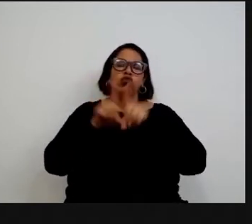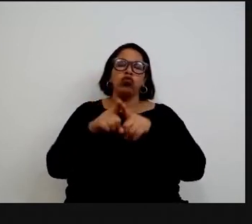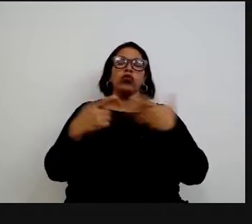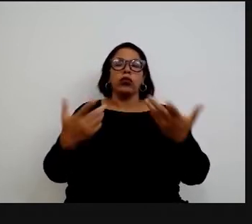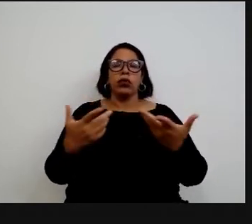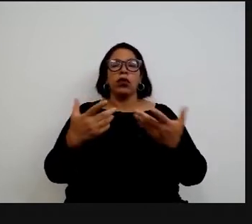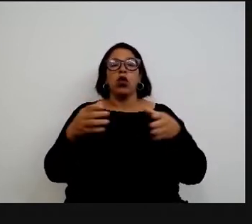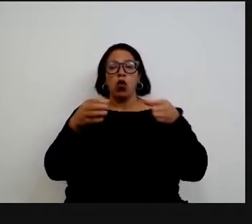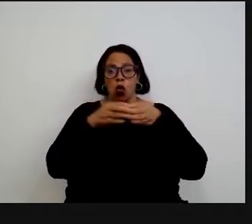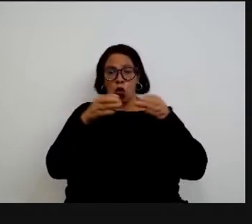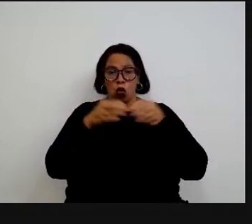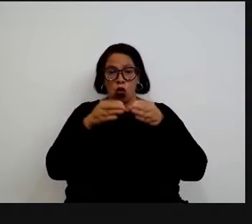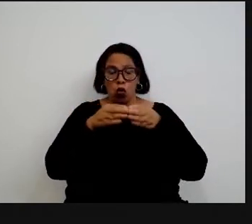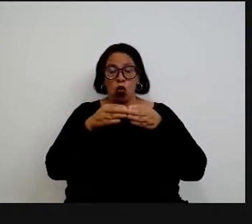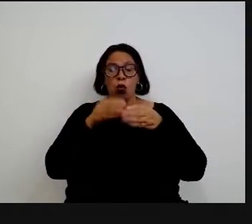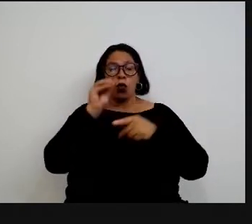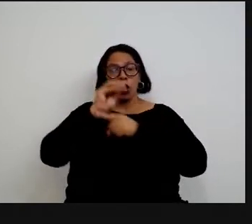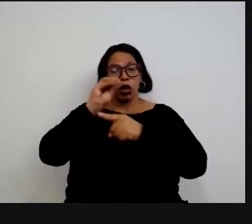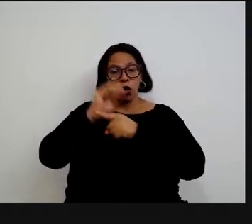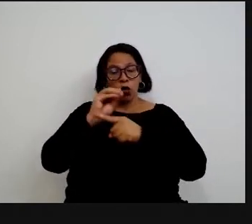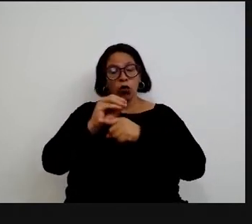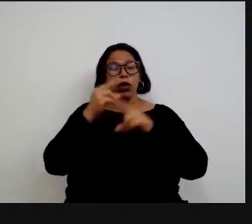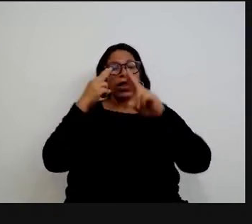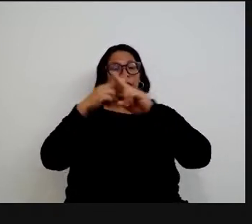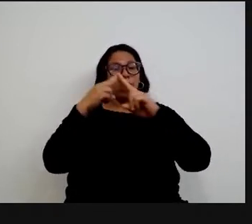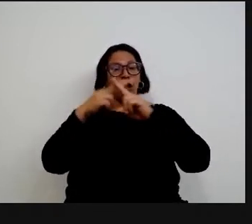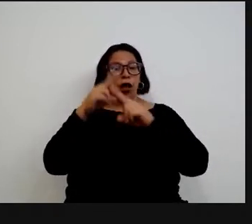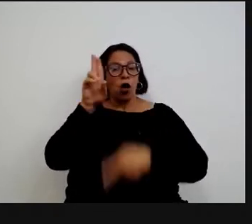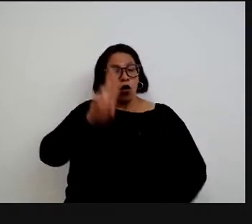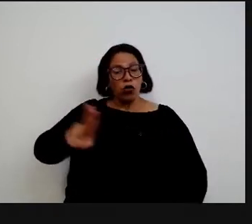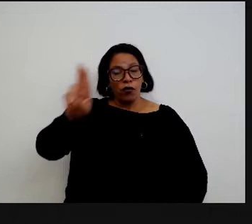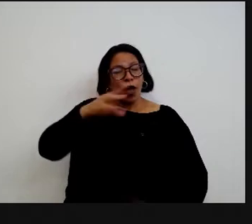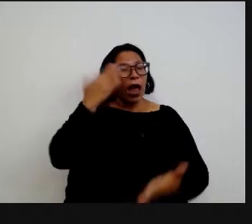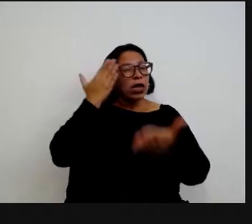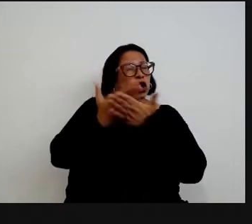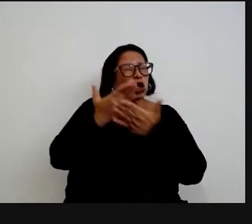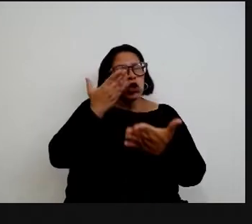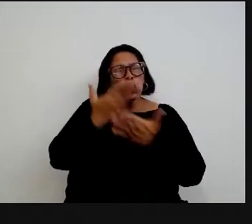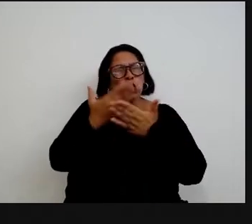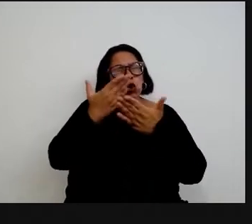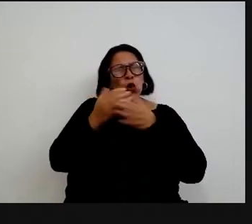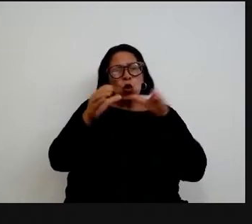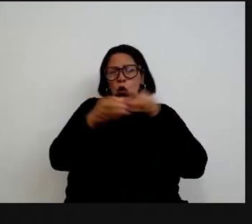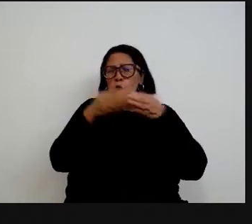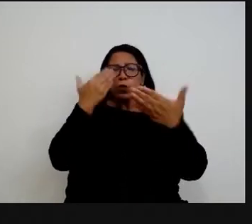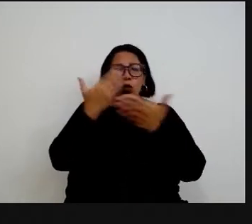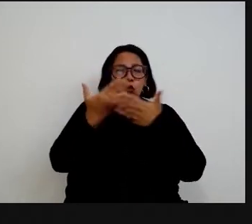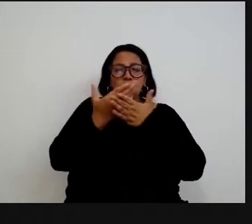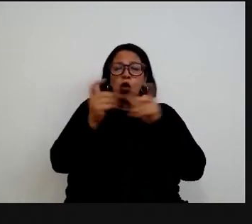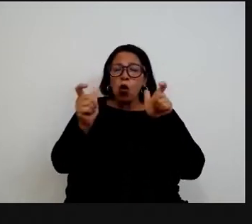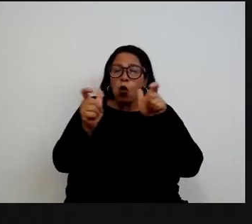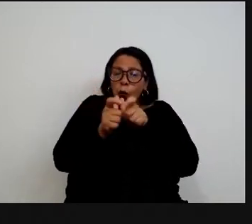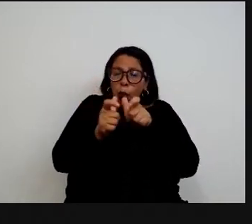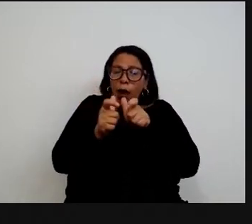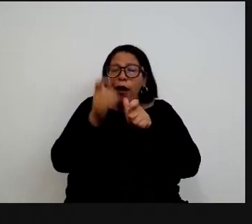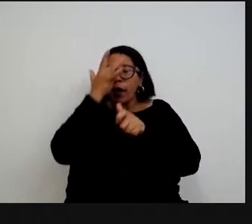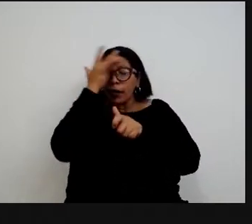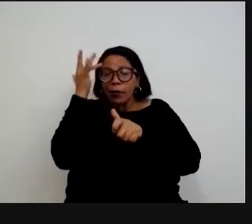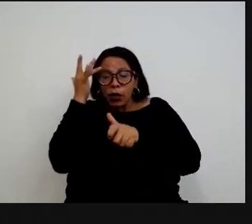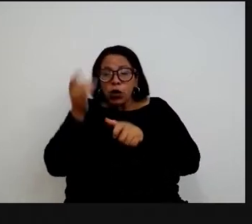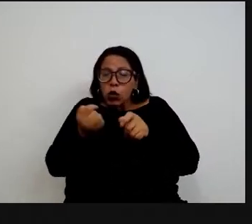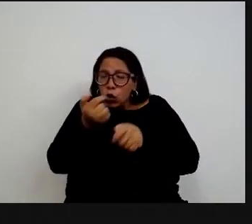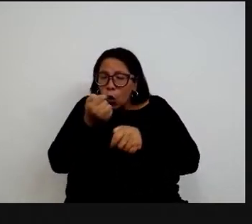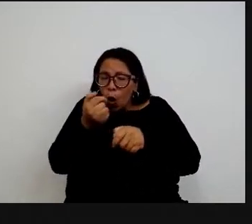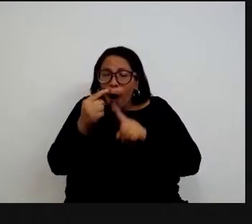aprendendo, e a equipe que cuida disso lá na Universidade Caixa é uma equipe que estuda bastante. É uma equipe pequena, né? Mas é uma equipe que